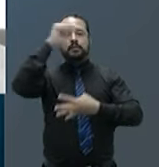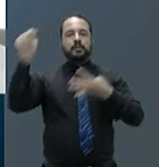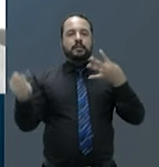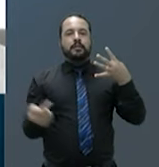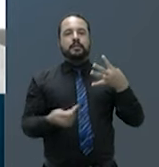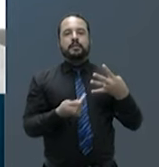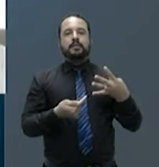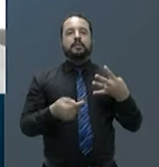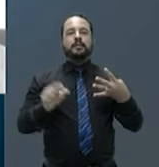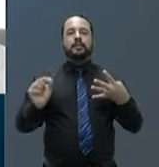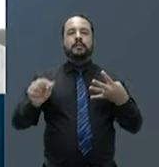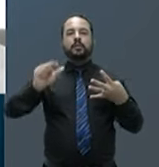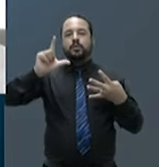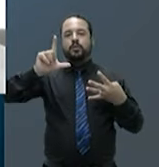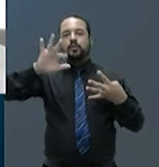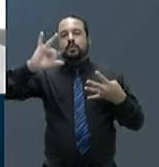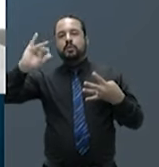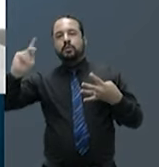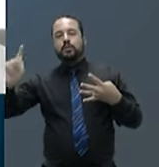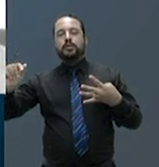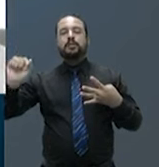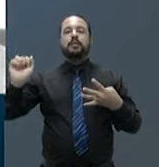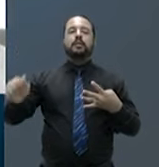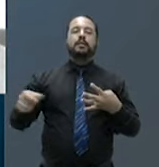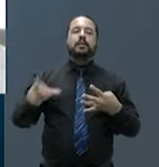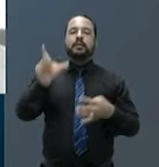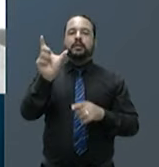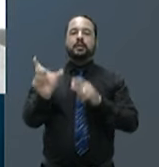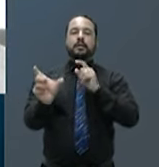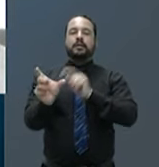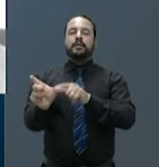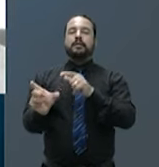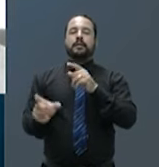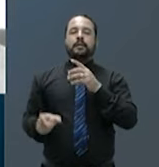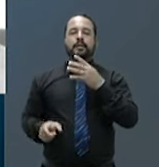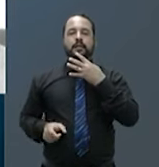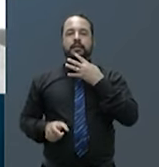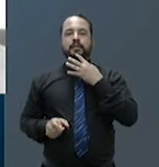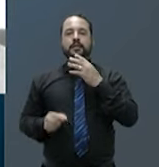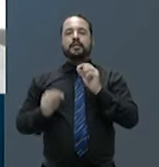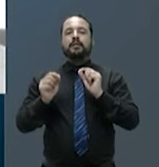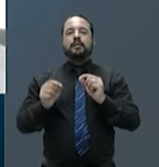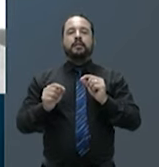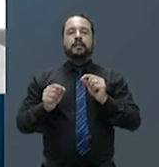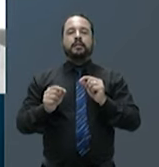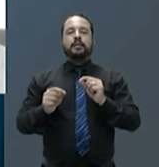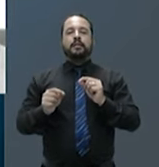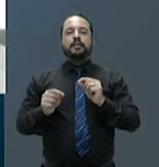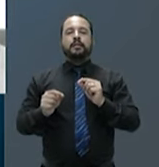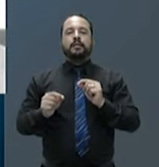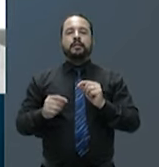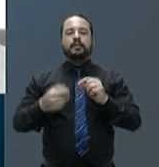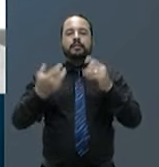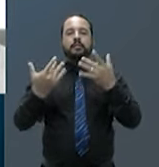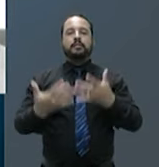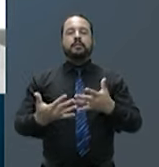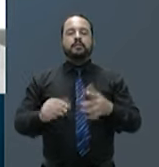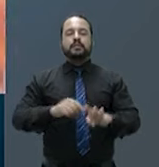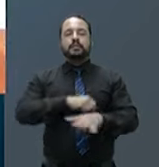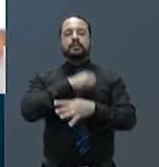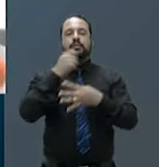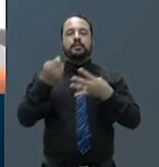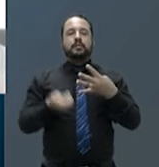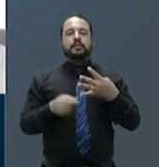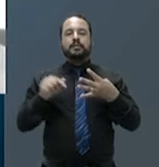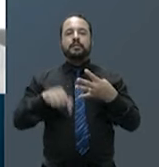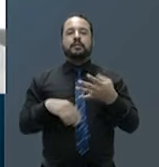Ou seja, a requerente confessou, reconheceu, admitiu que a sentença cuja homologação